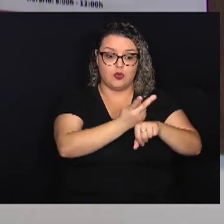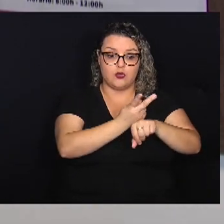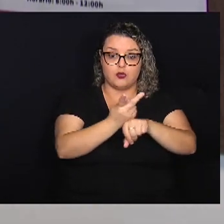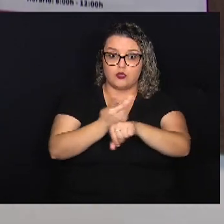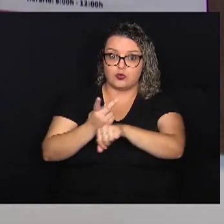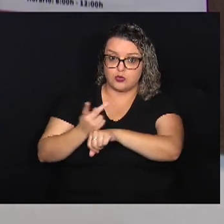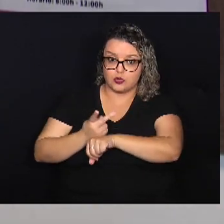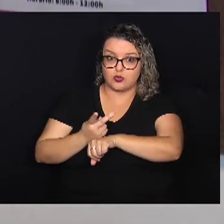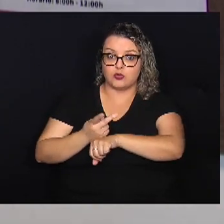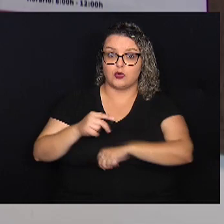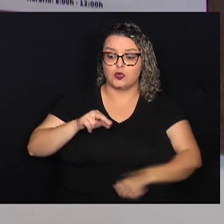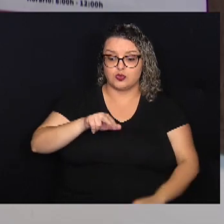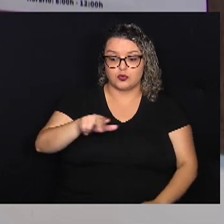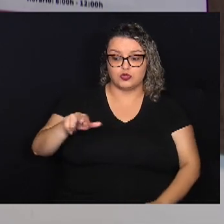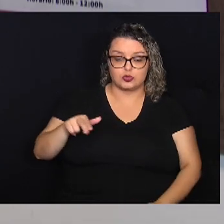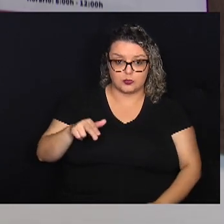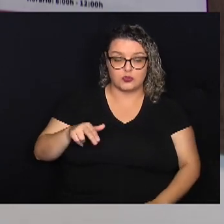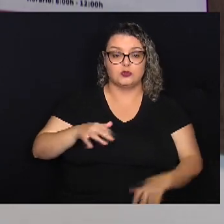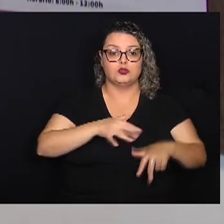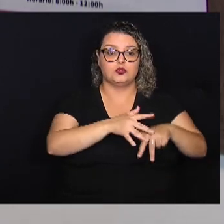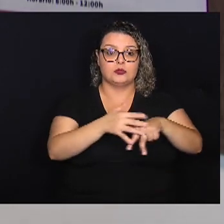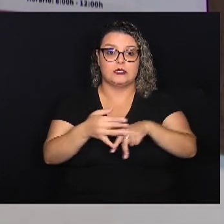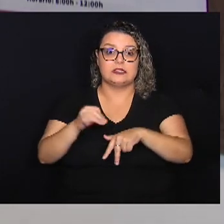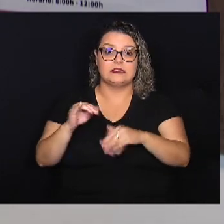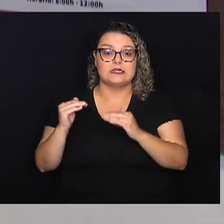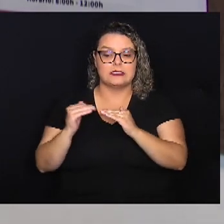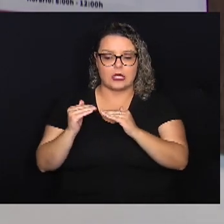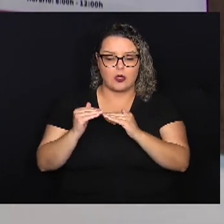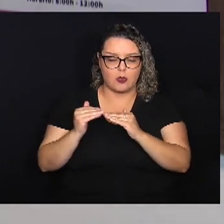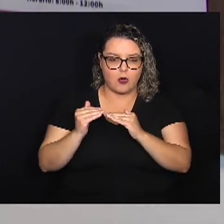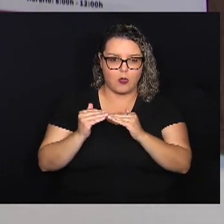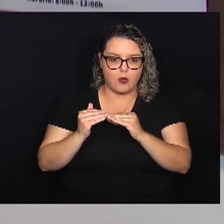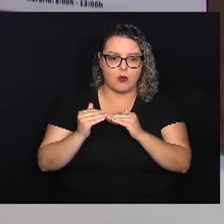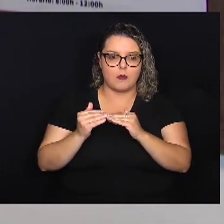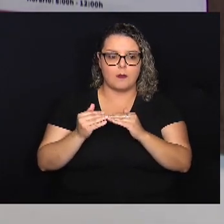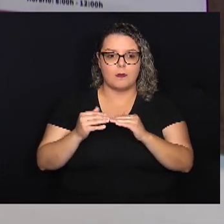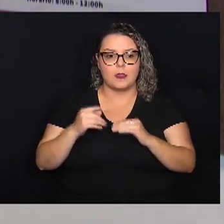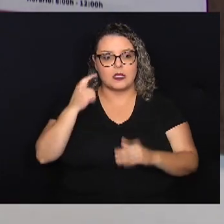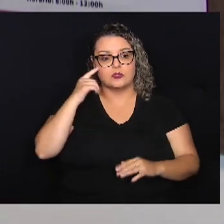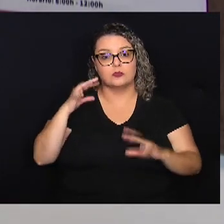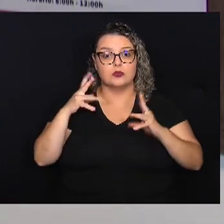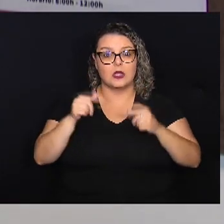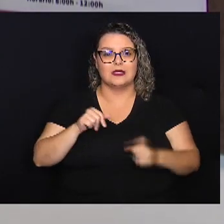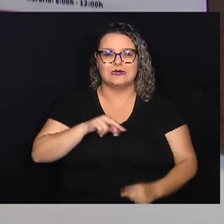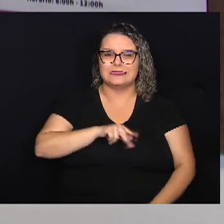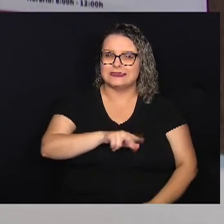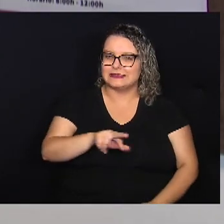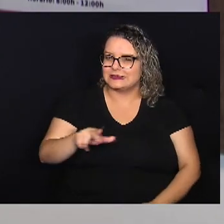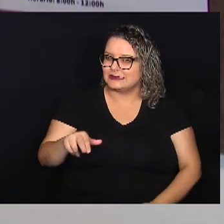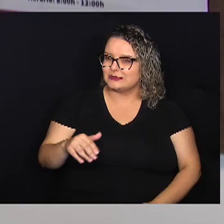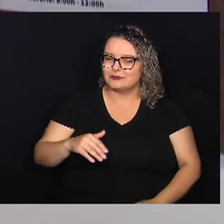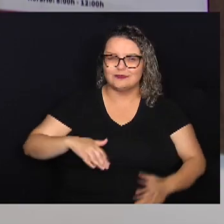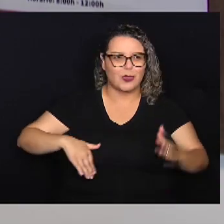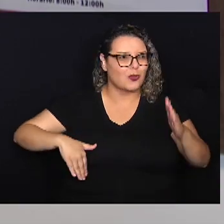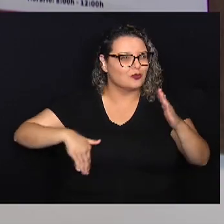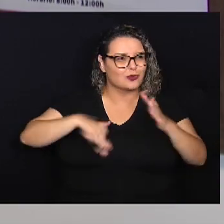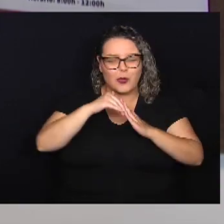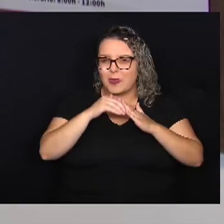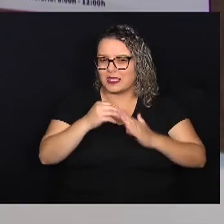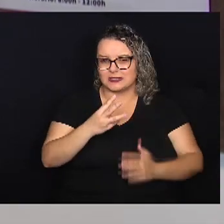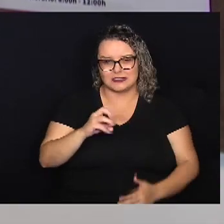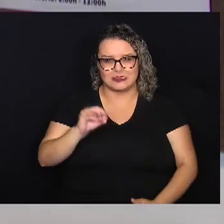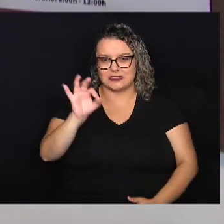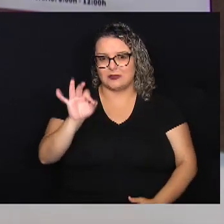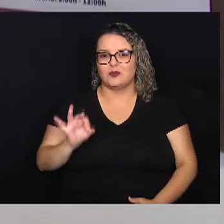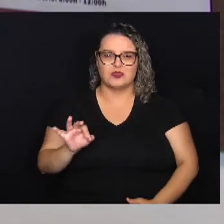os irmãos do paciente para ver se tem incompatibilidade. Mas, em geral, quando você procura em irmãos, no máximo há 30%